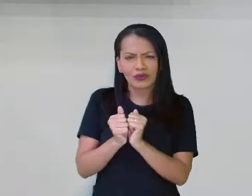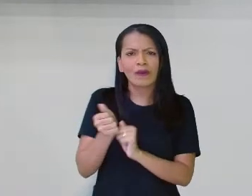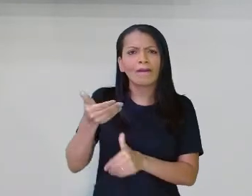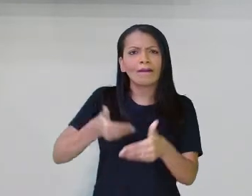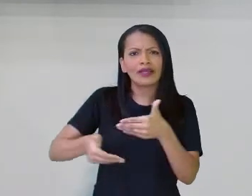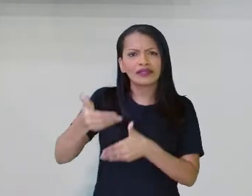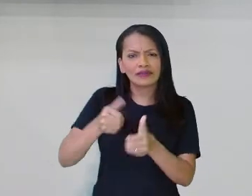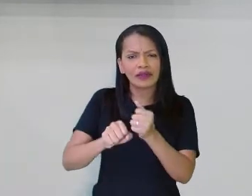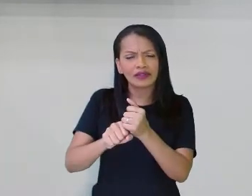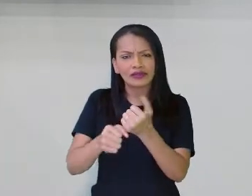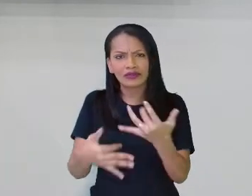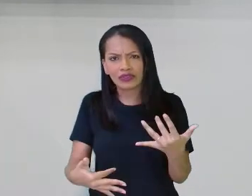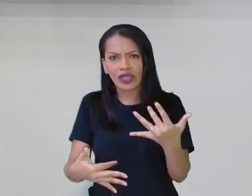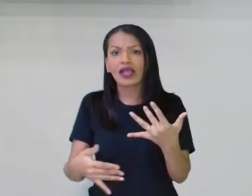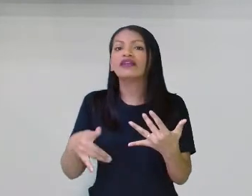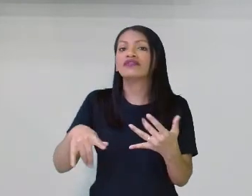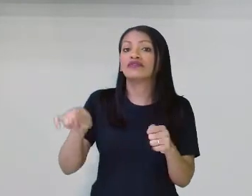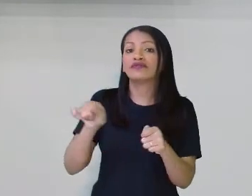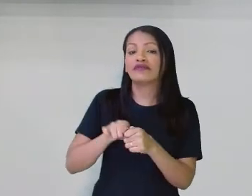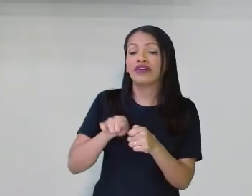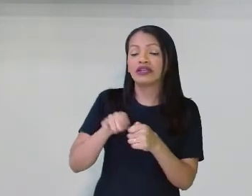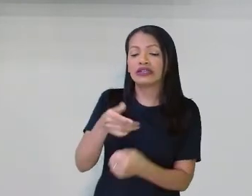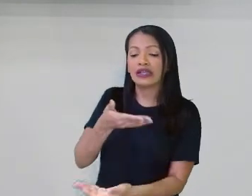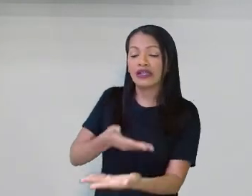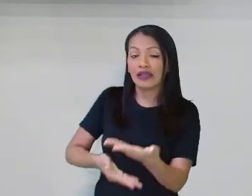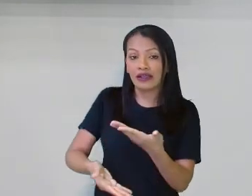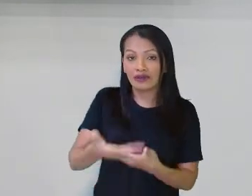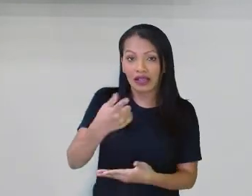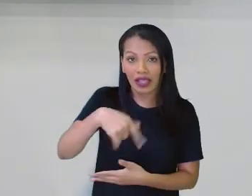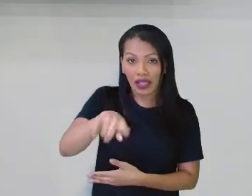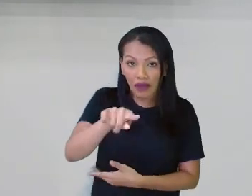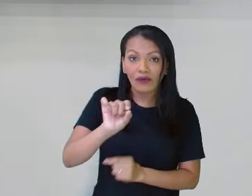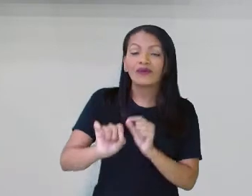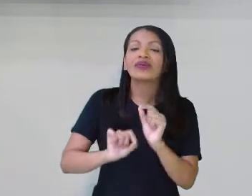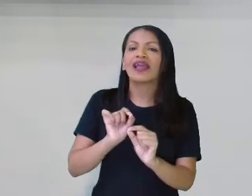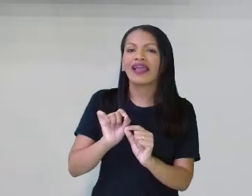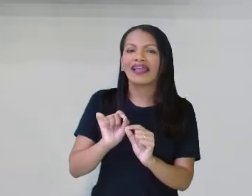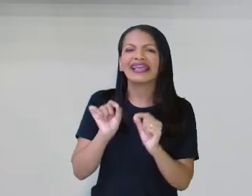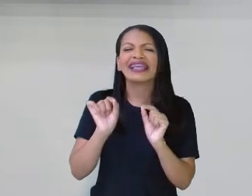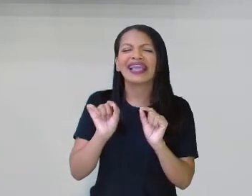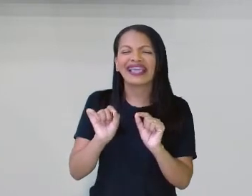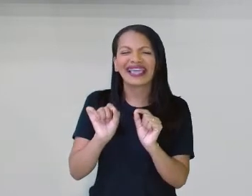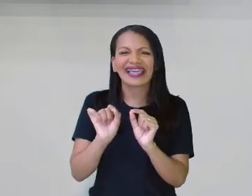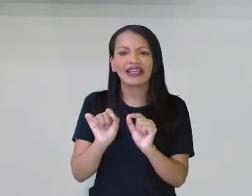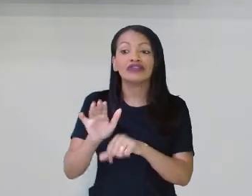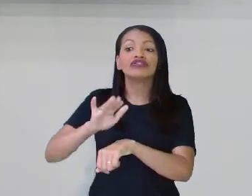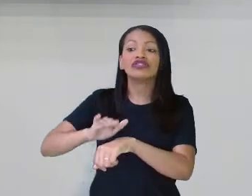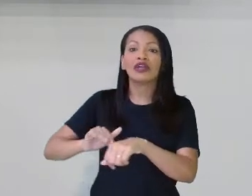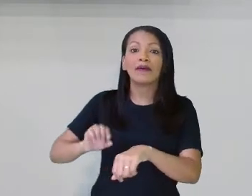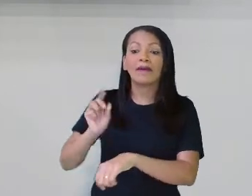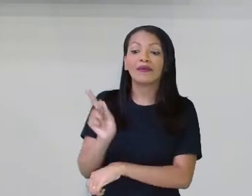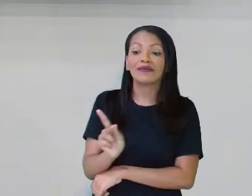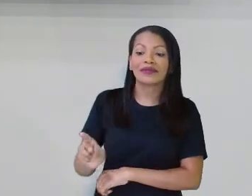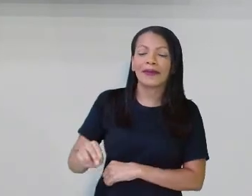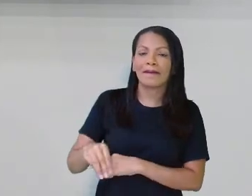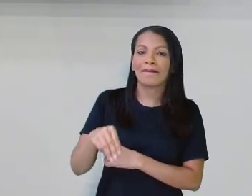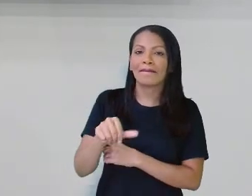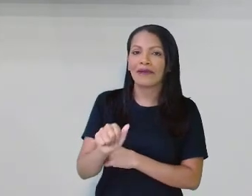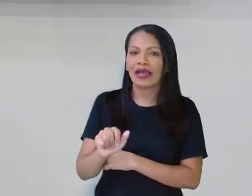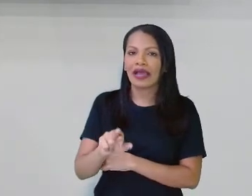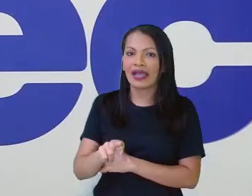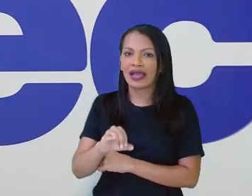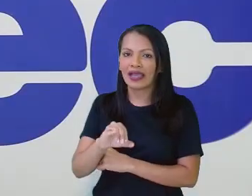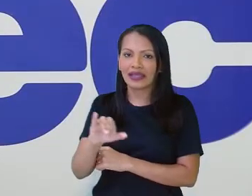no aplicativo, para fazer essa mediação com vocês, eu chamo e cumprimento a professora Márcia. Tudo bem com você,